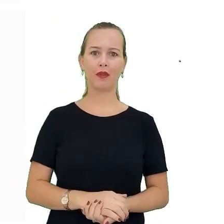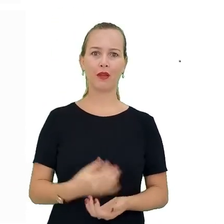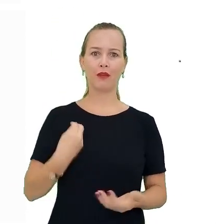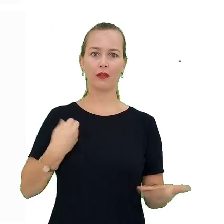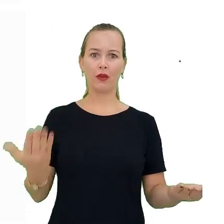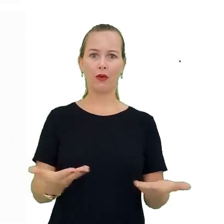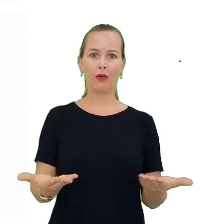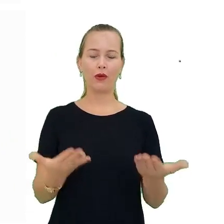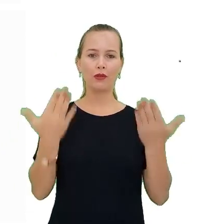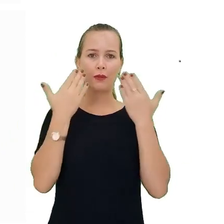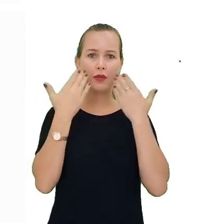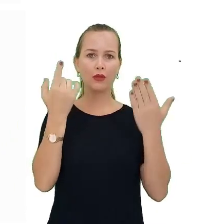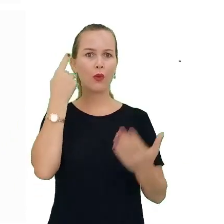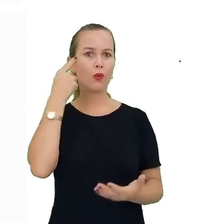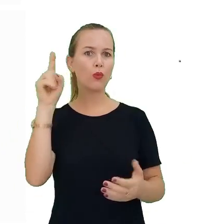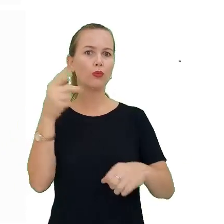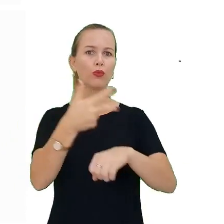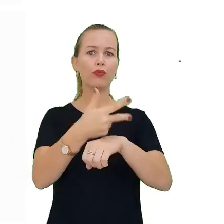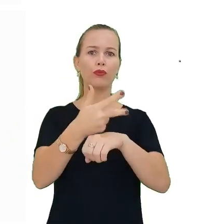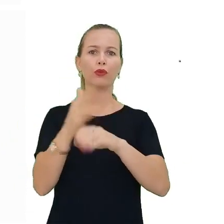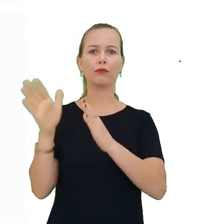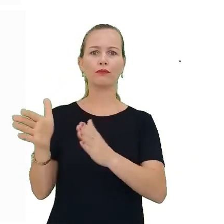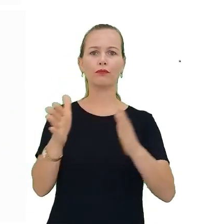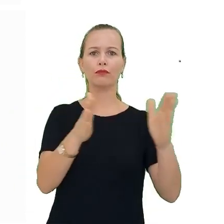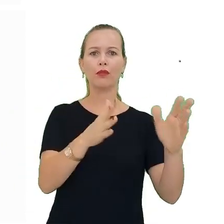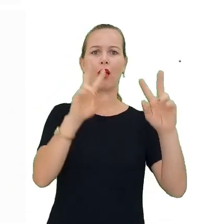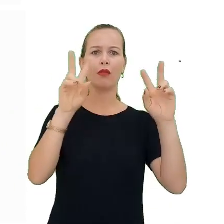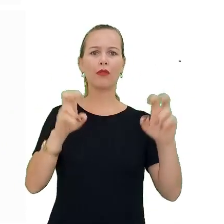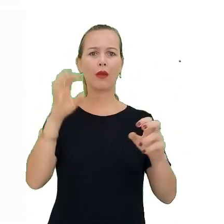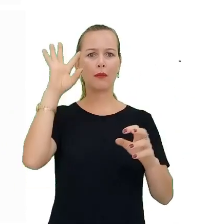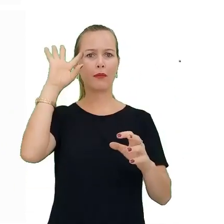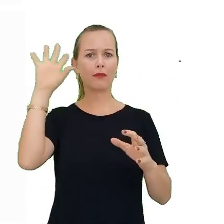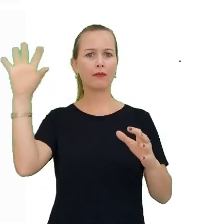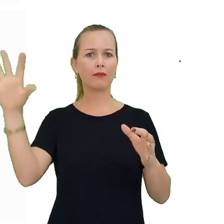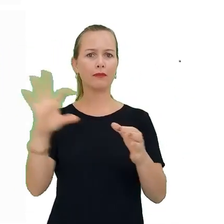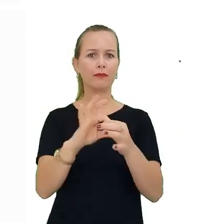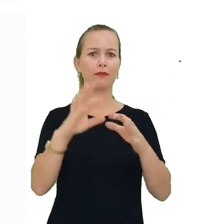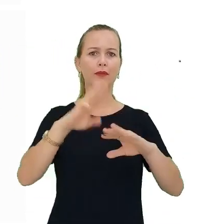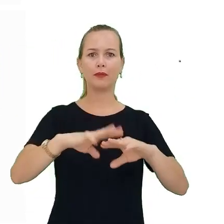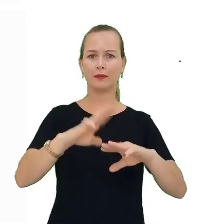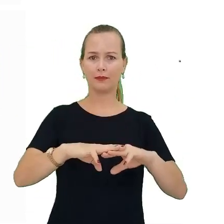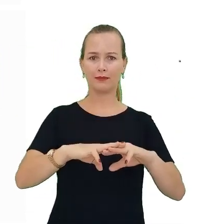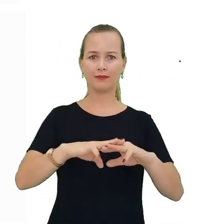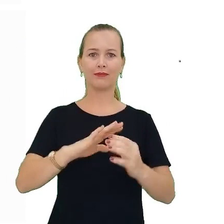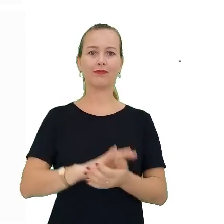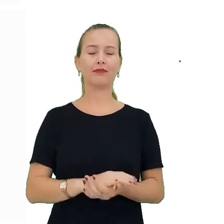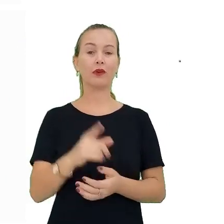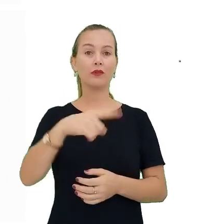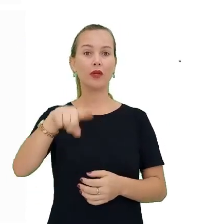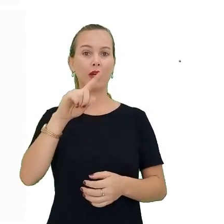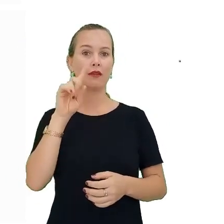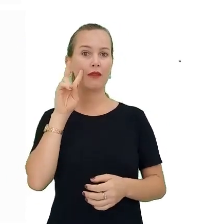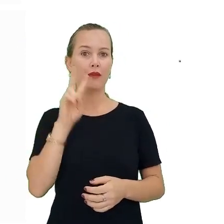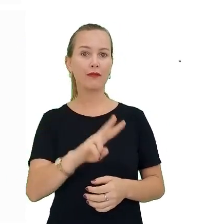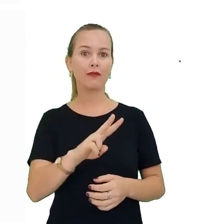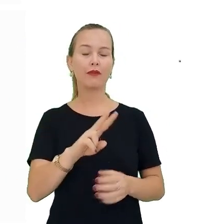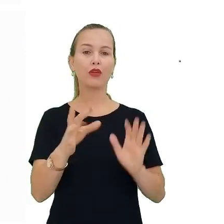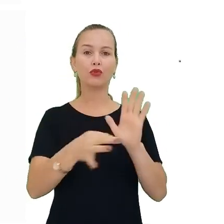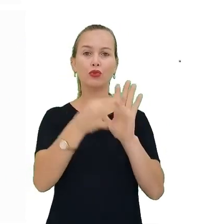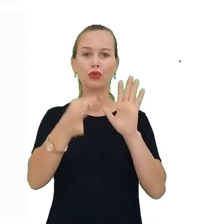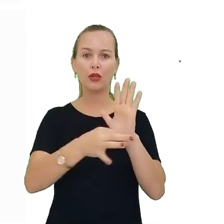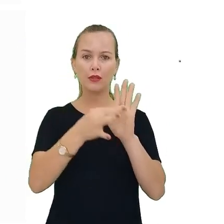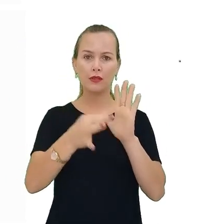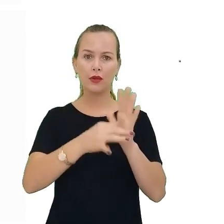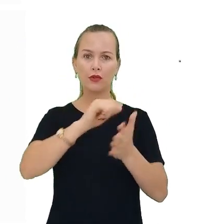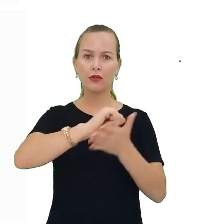Estamos aqui para apresentar o último vídeo da sequência sobre raciocínio lógico matemático. Vocês terão acesso a mais